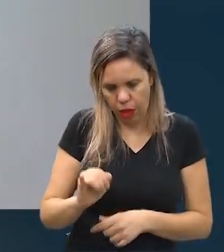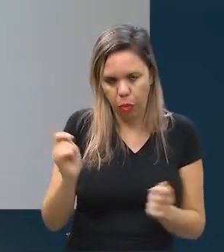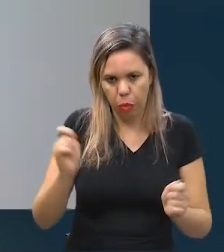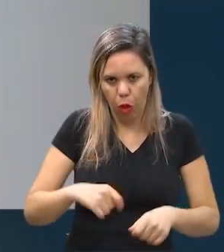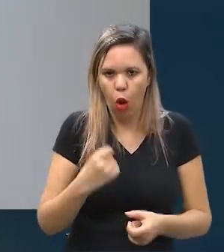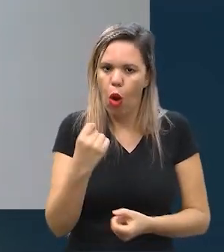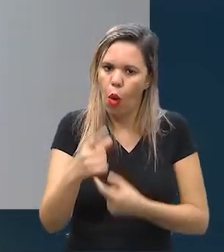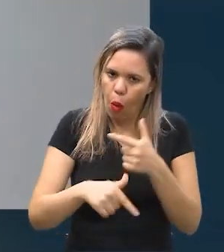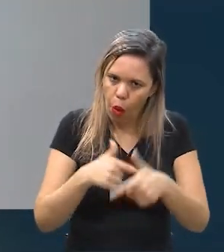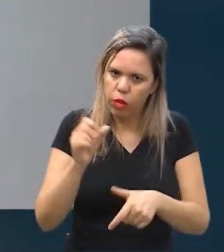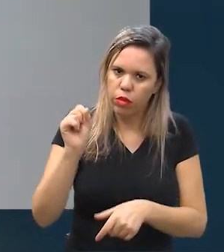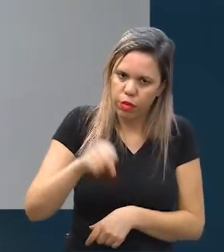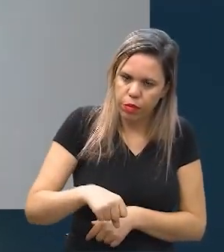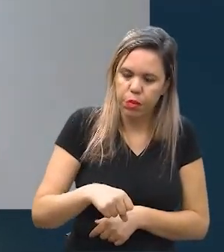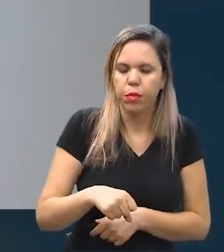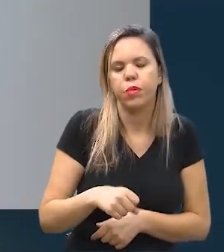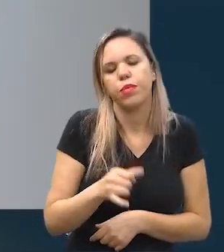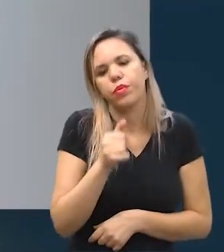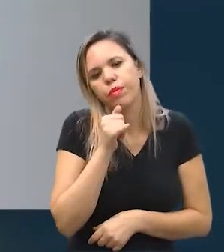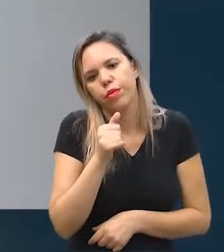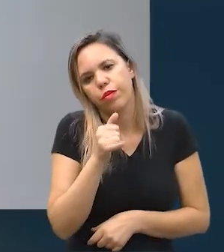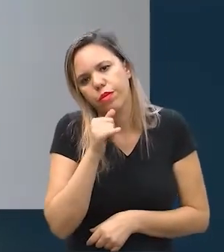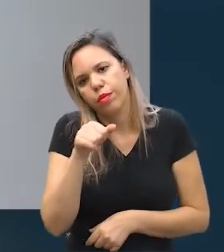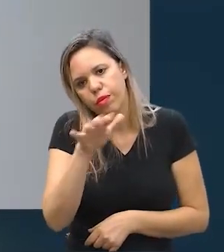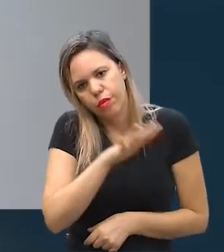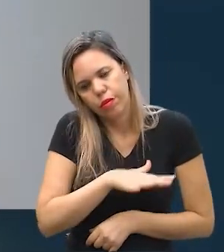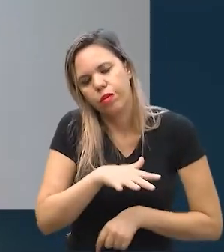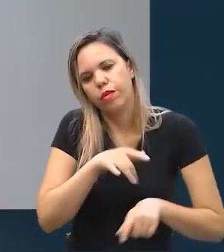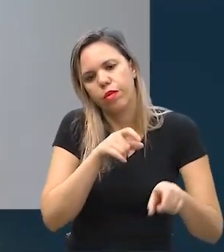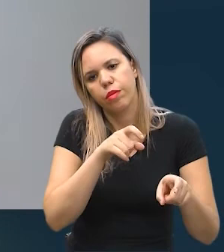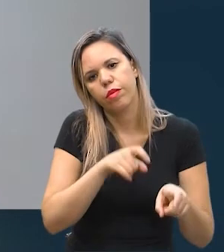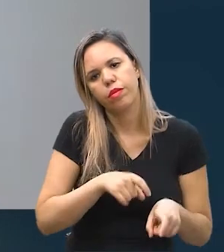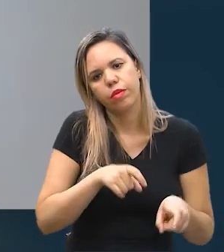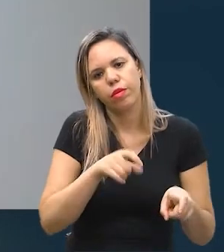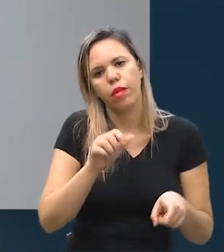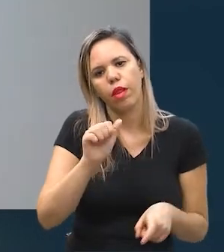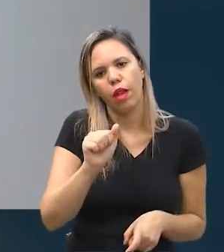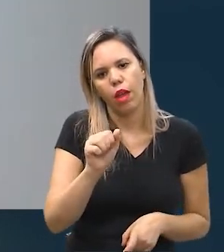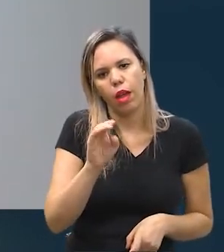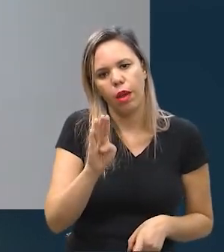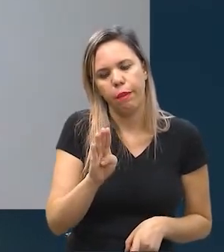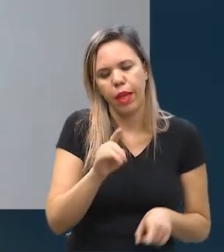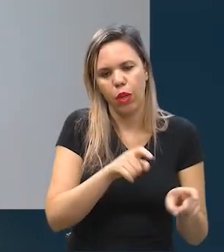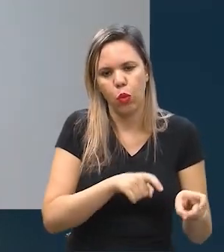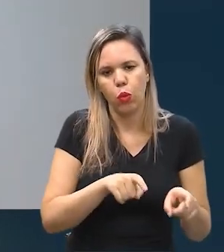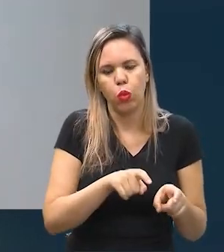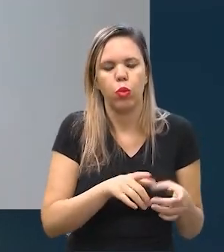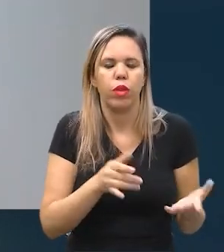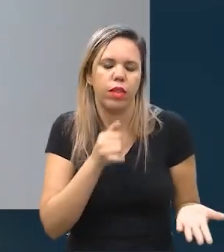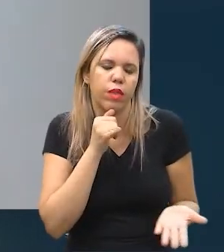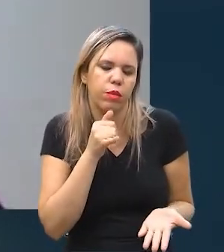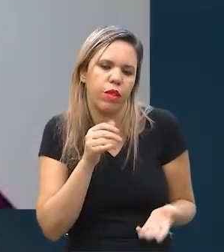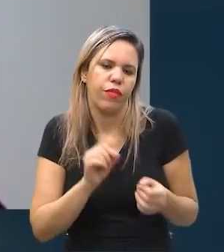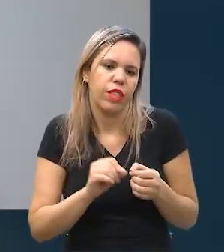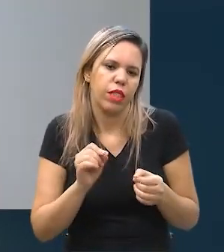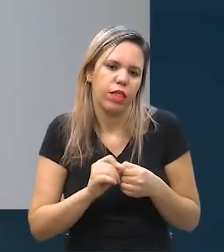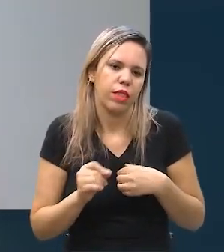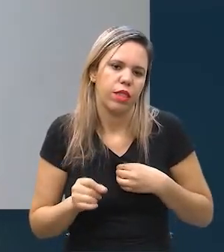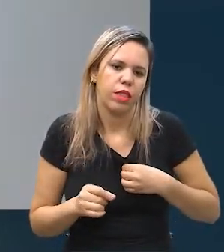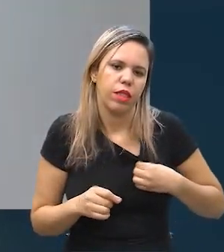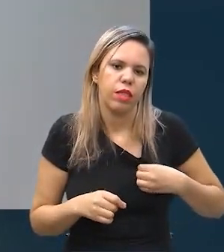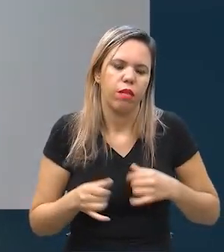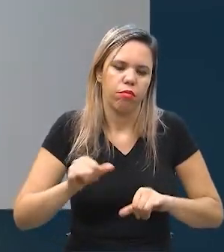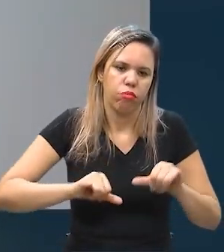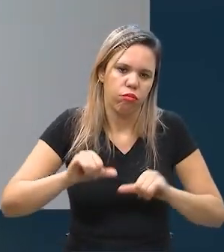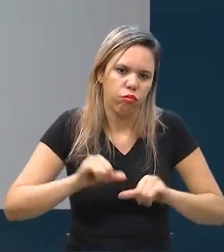Para algumas atividades, sim. Então, por exemplo, para a área de apicultura, se ele quiser também fazer, por exemplo, processamento